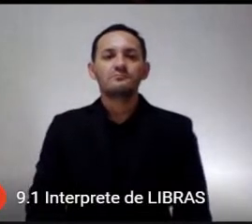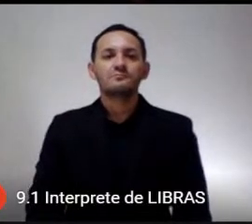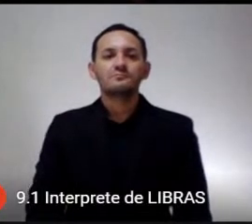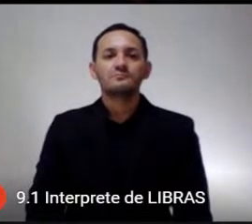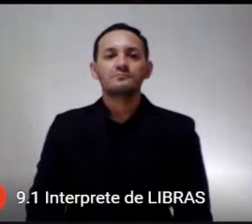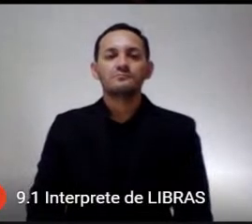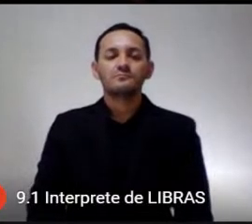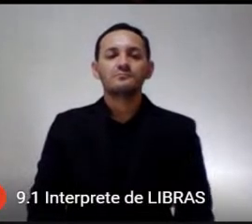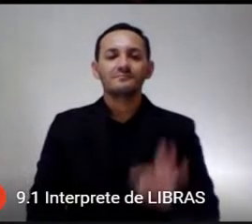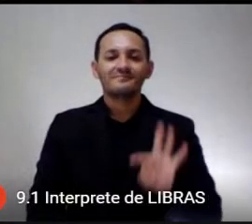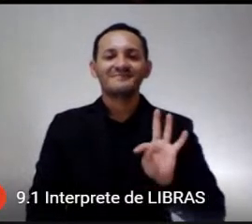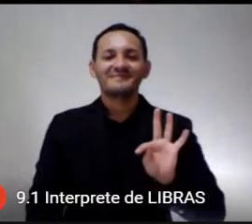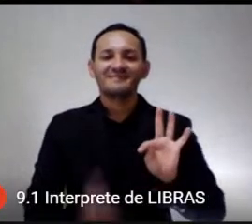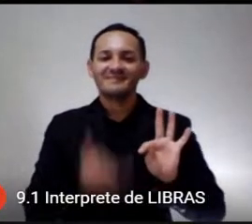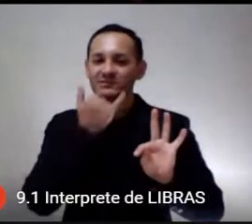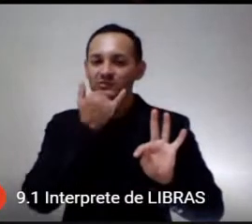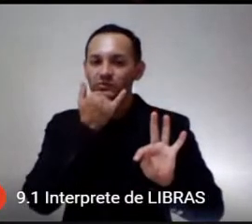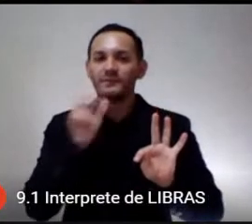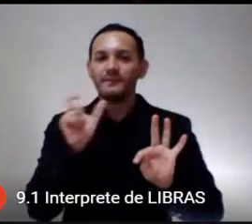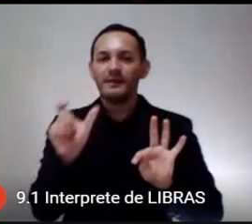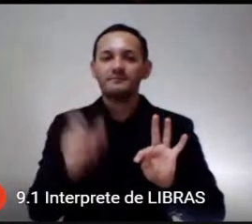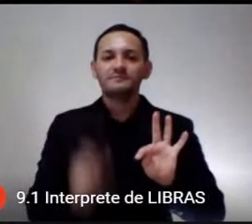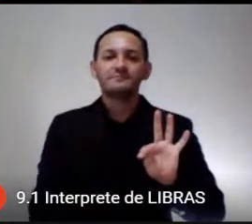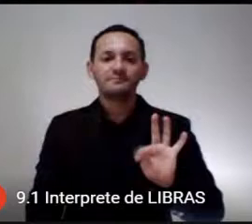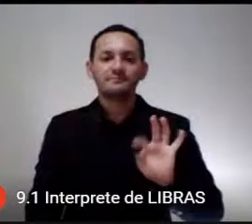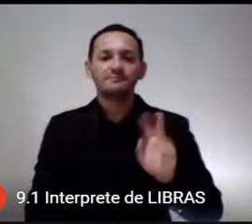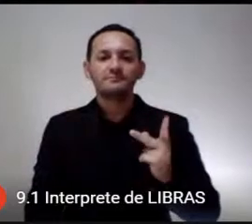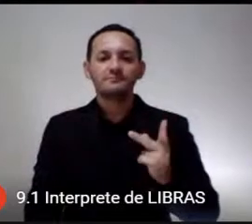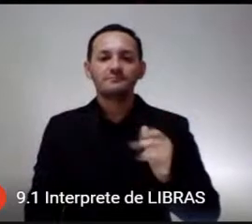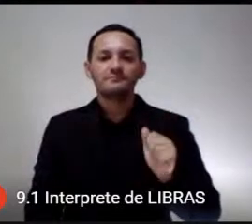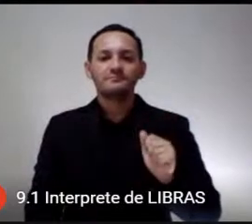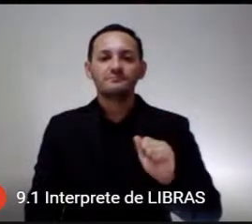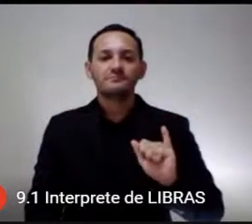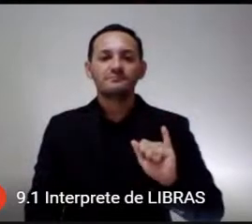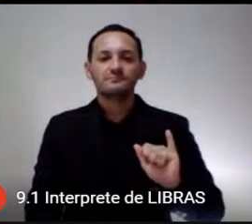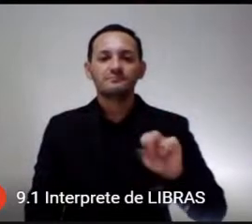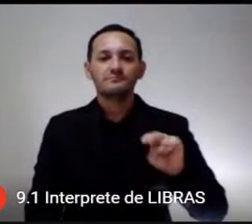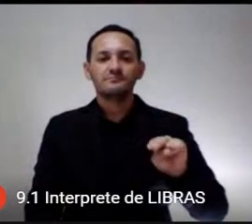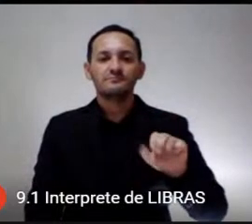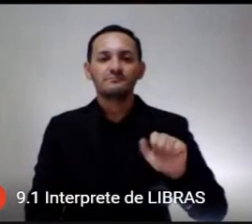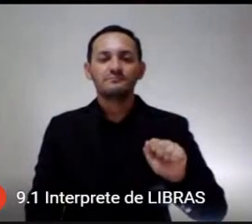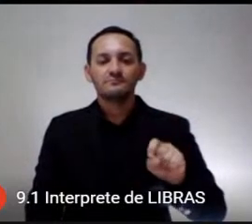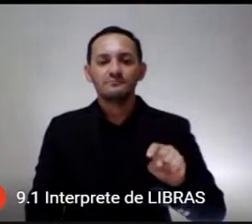Pode ser Tainá. Obrigado, Tainá. Quem não tem um acento agudo, Tainá.